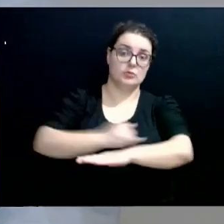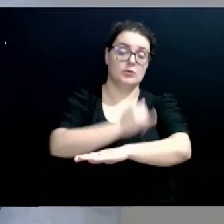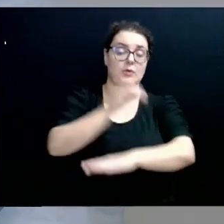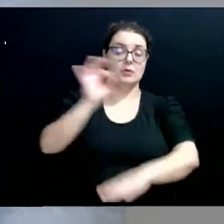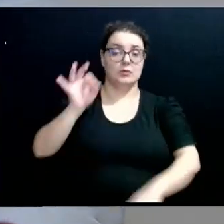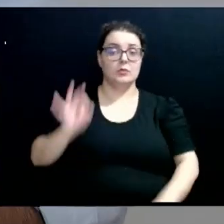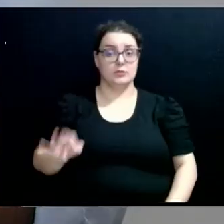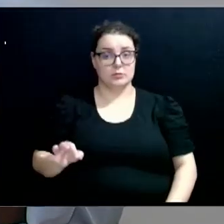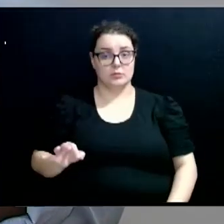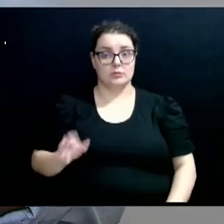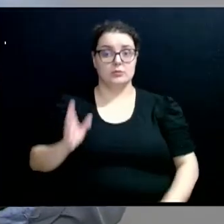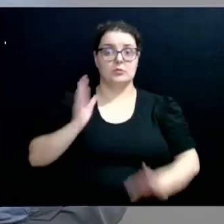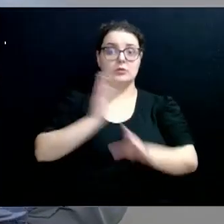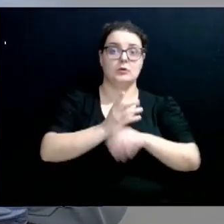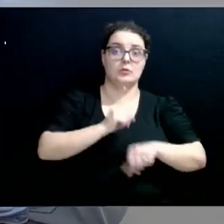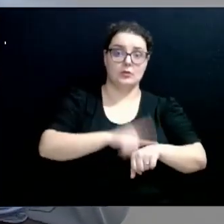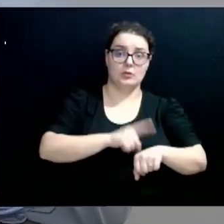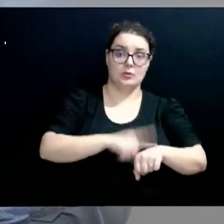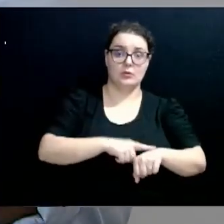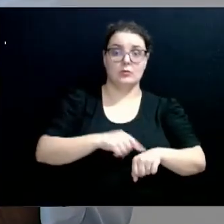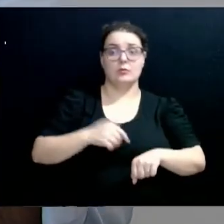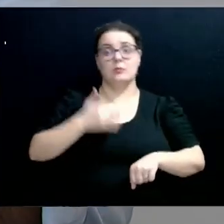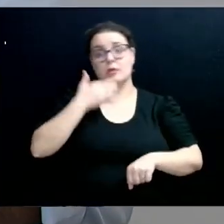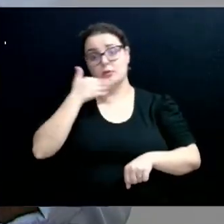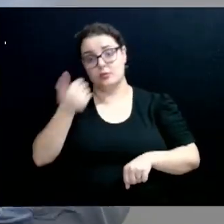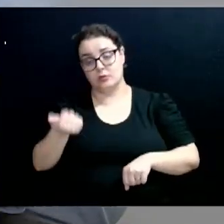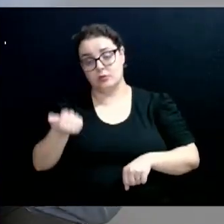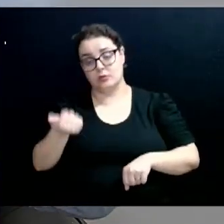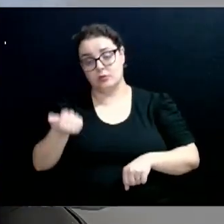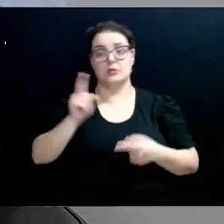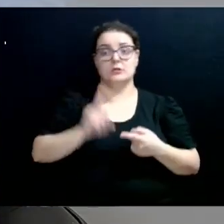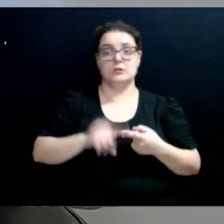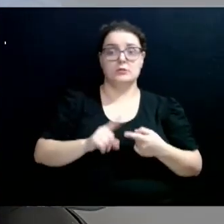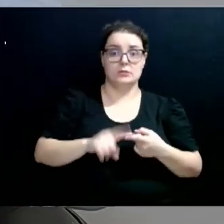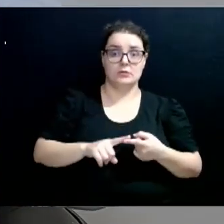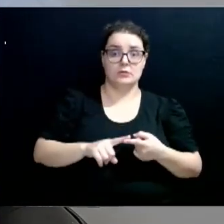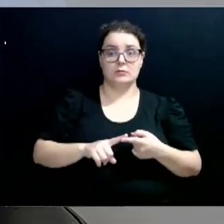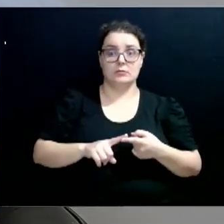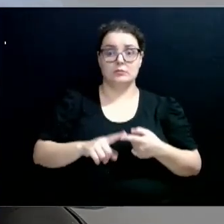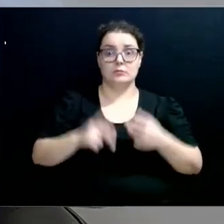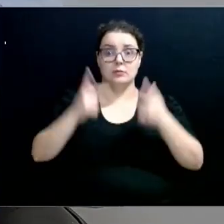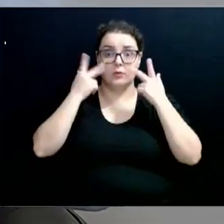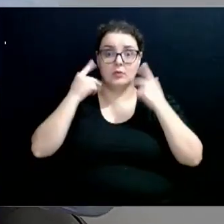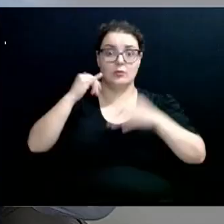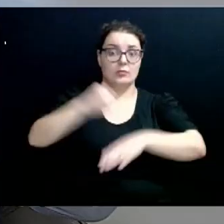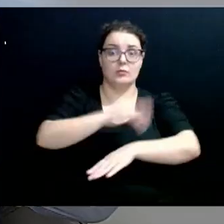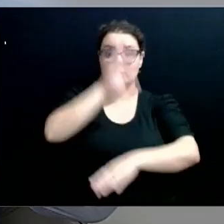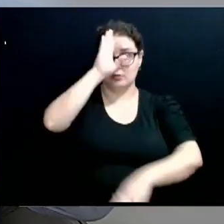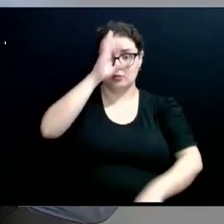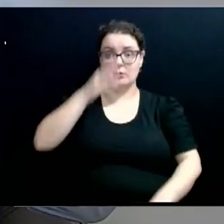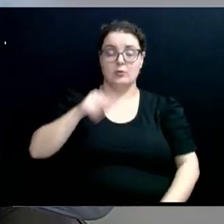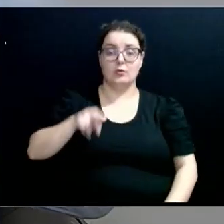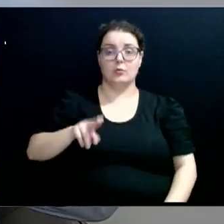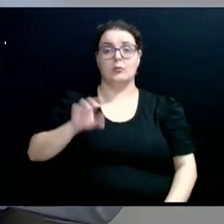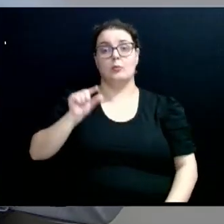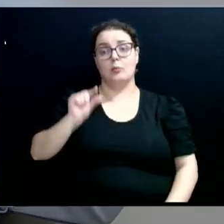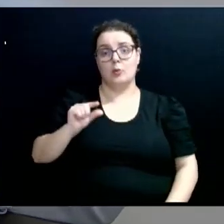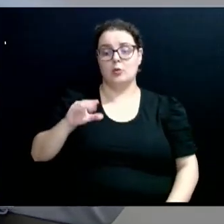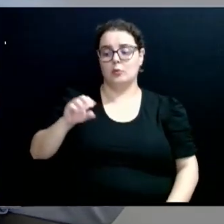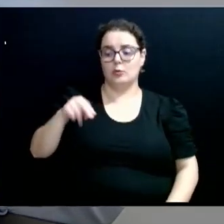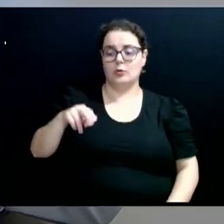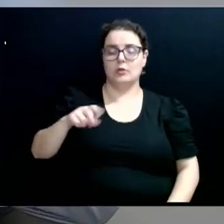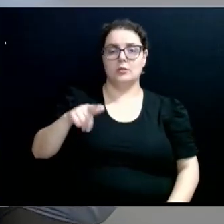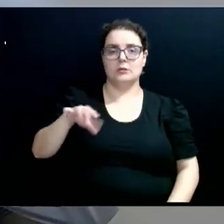dos voos, a tendência é que você encontre horários mais convenientes. Normalmente são voos ou diretos ou com